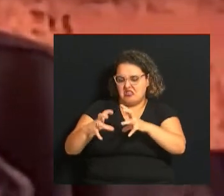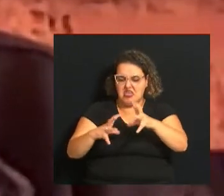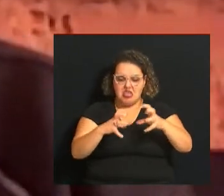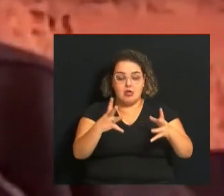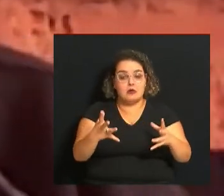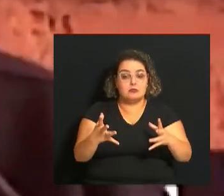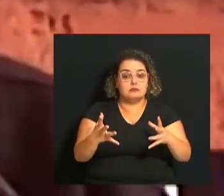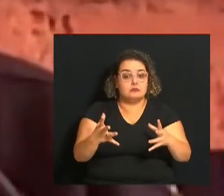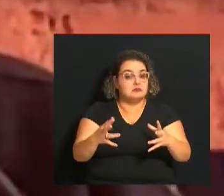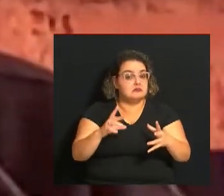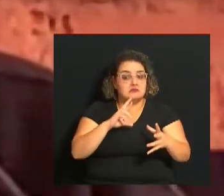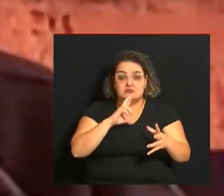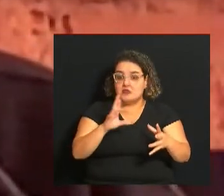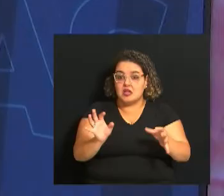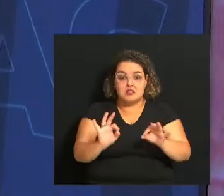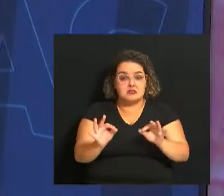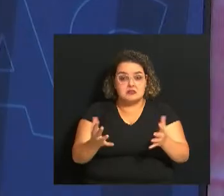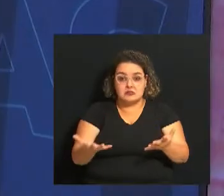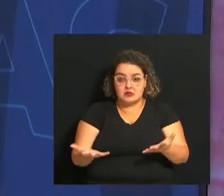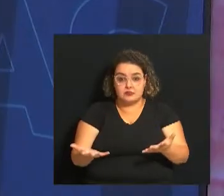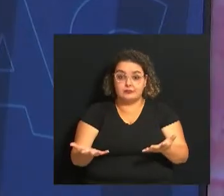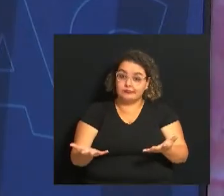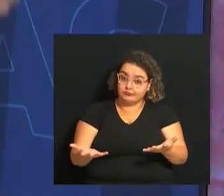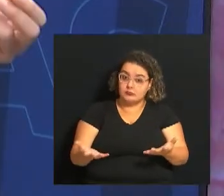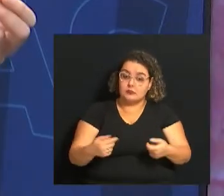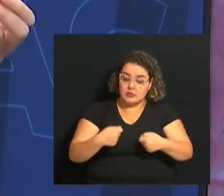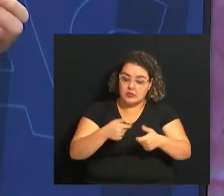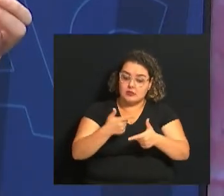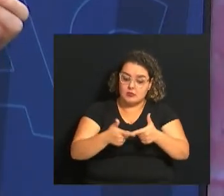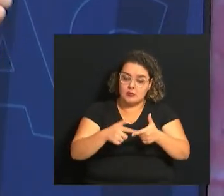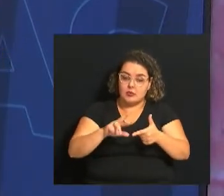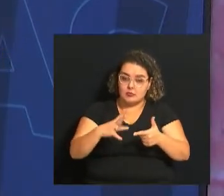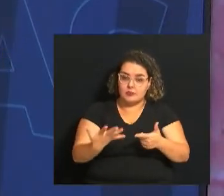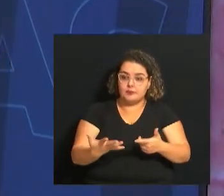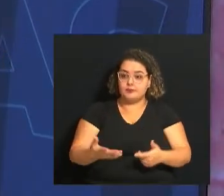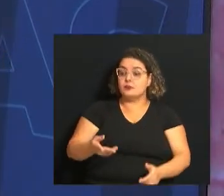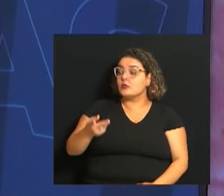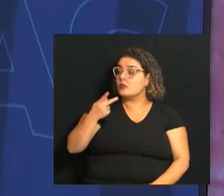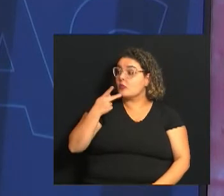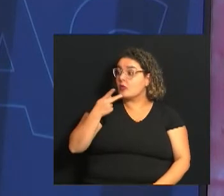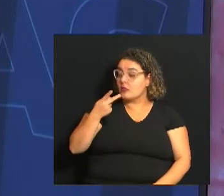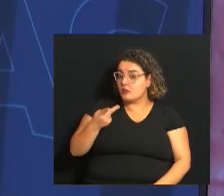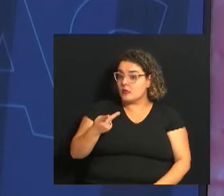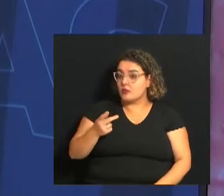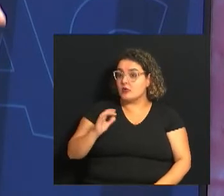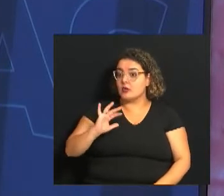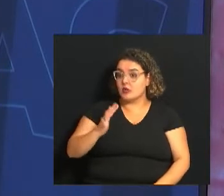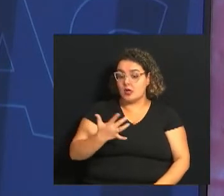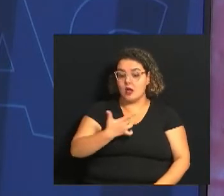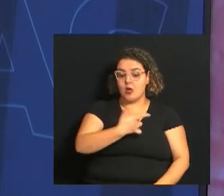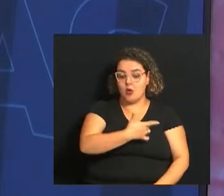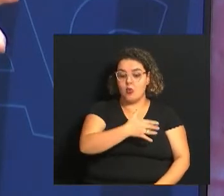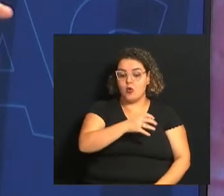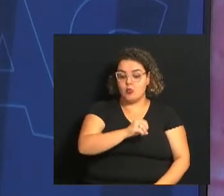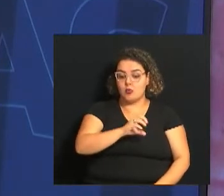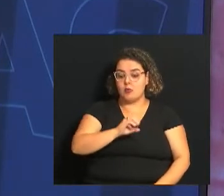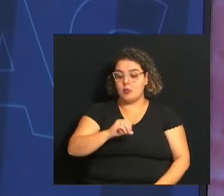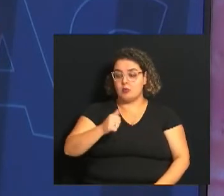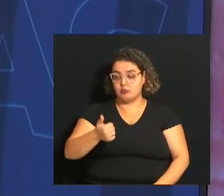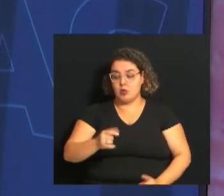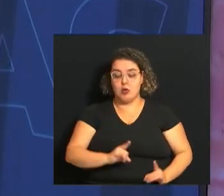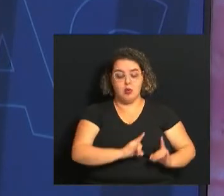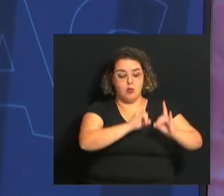para lugar nenhum. Ô Thales, você citou então o atentado que aconteceu em 2001 e desde então nós